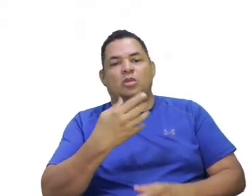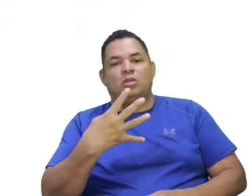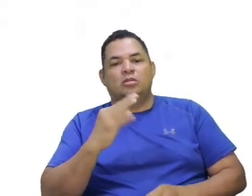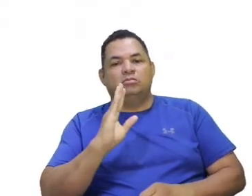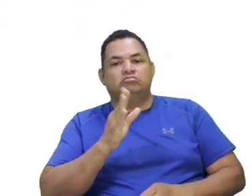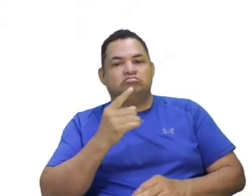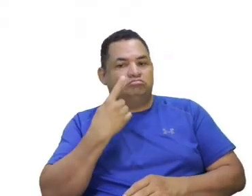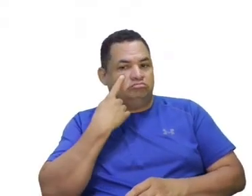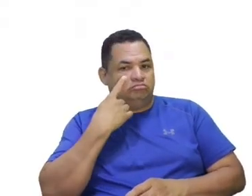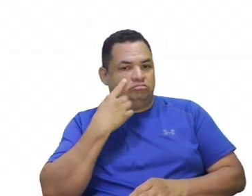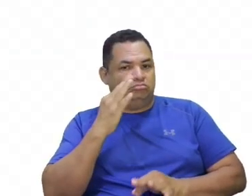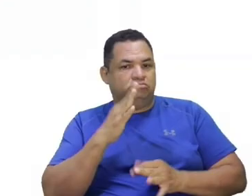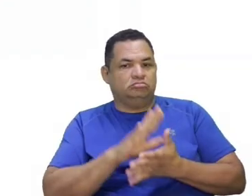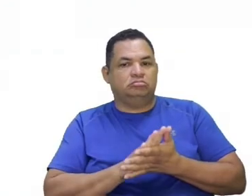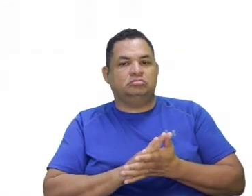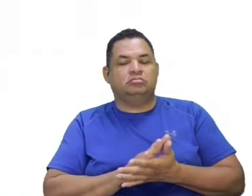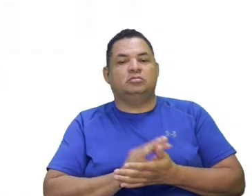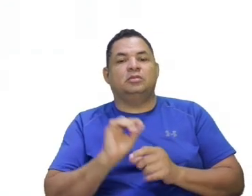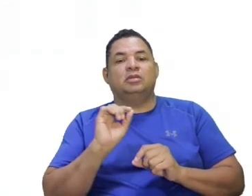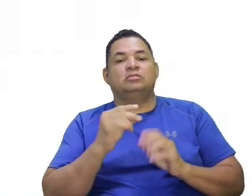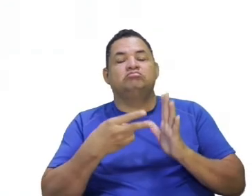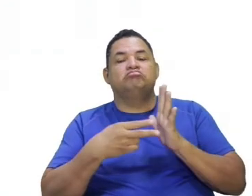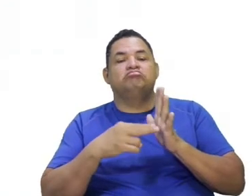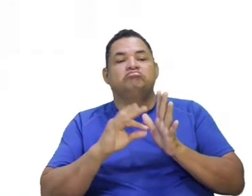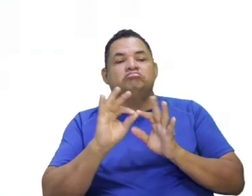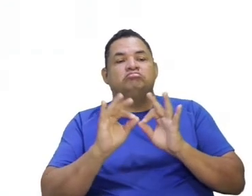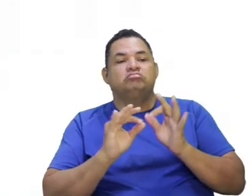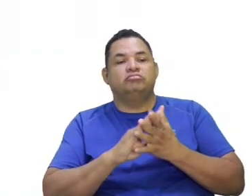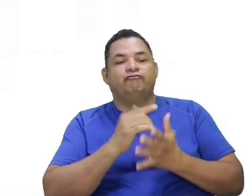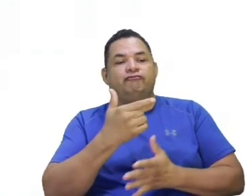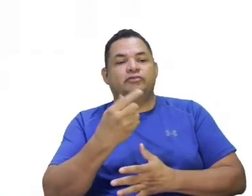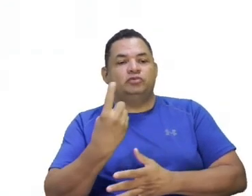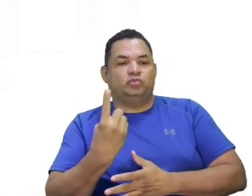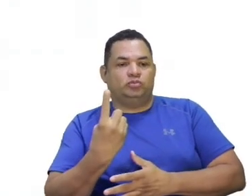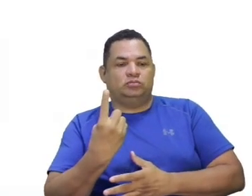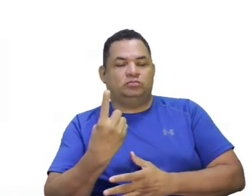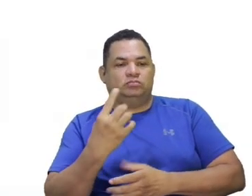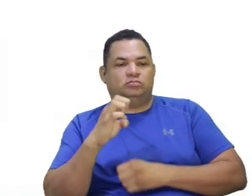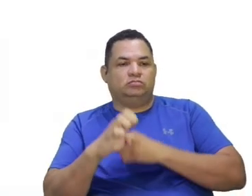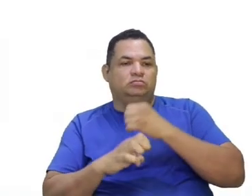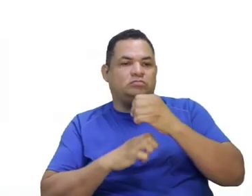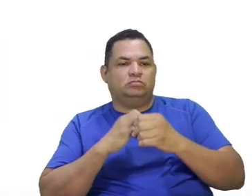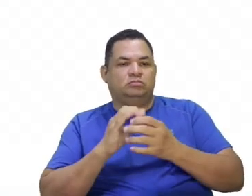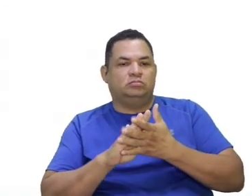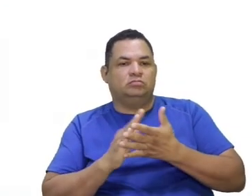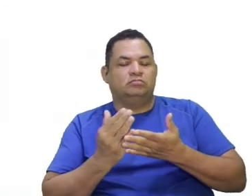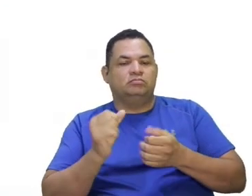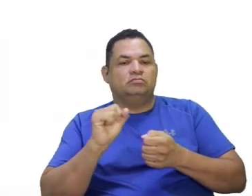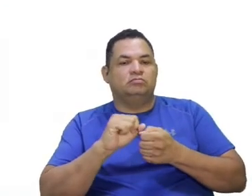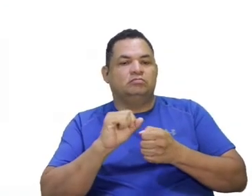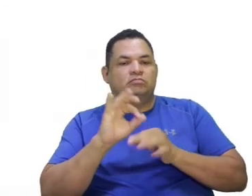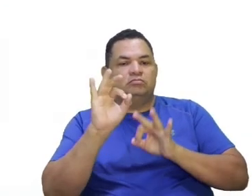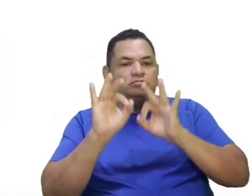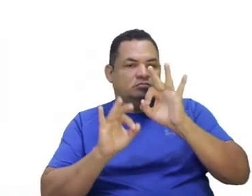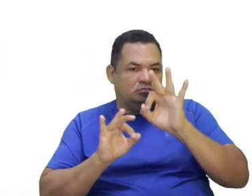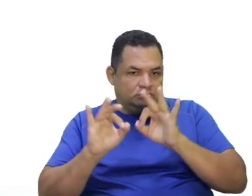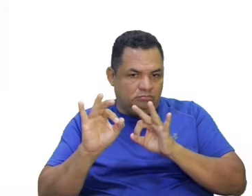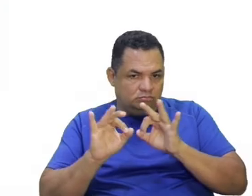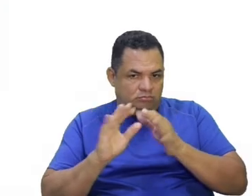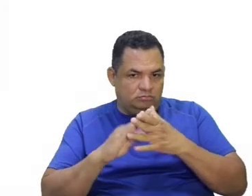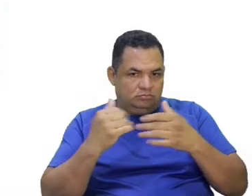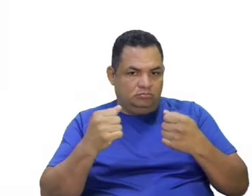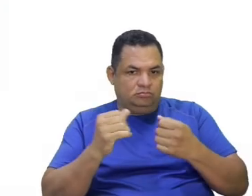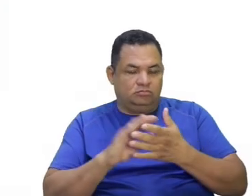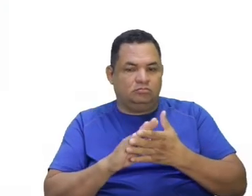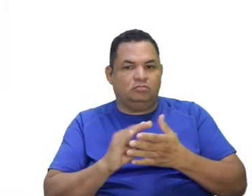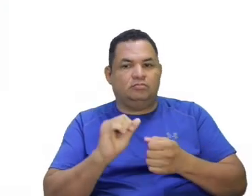gente acabou de observar. Isso significa que ele tem ali 21 elétrons. Para fazer a resolução, eu tenho